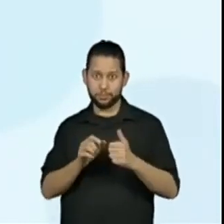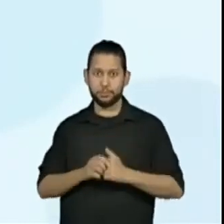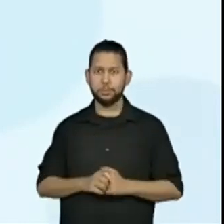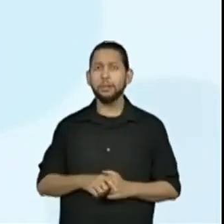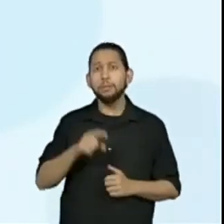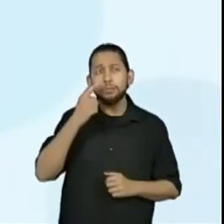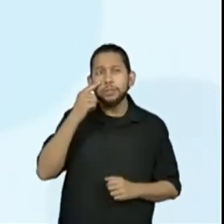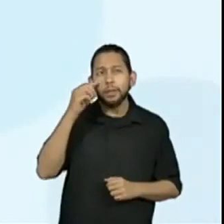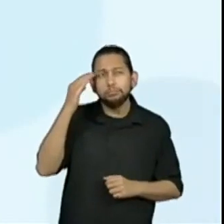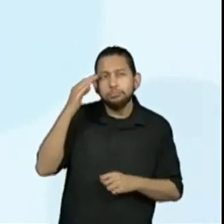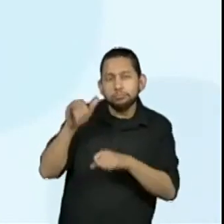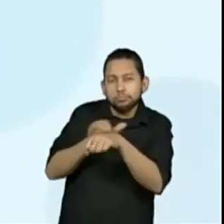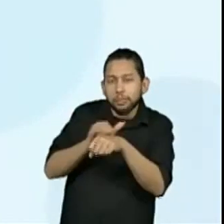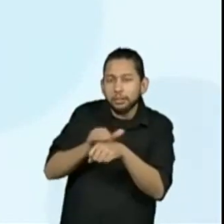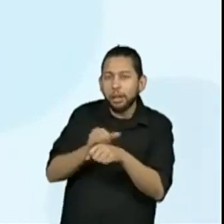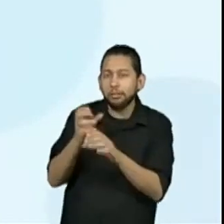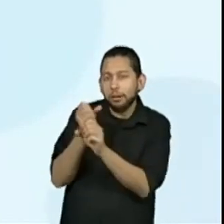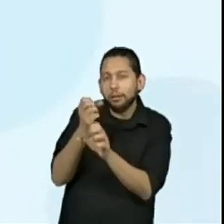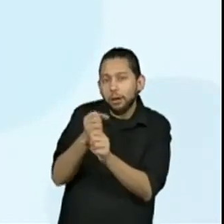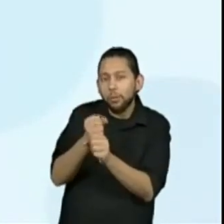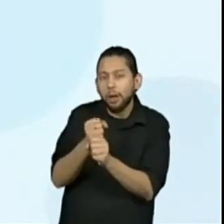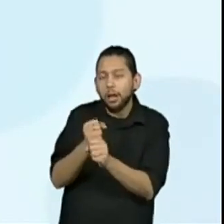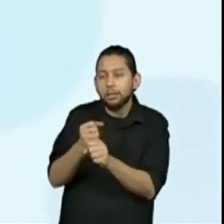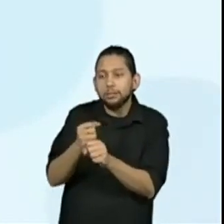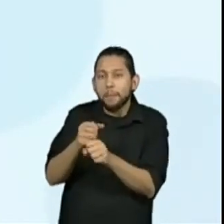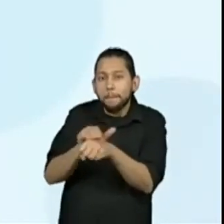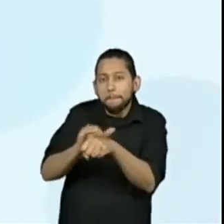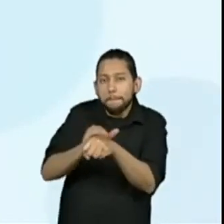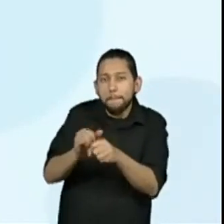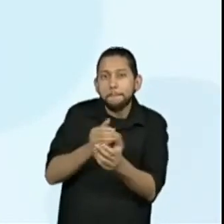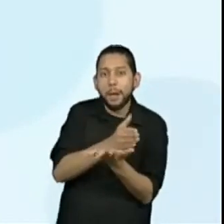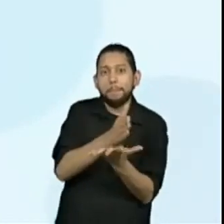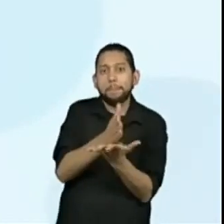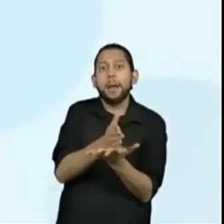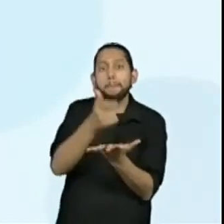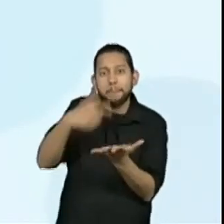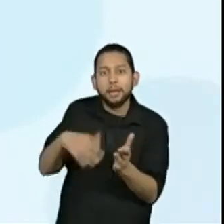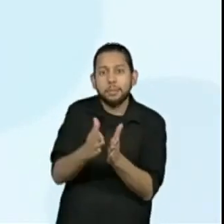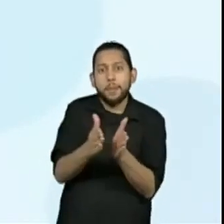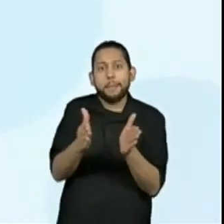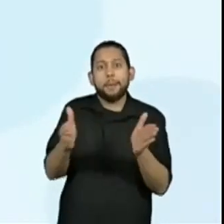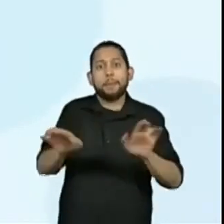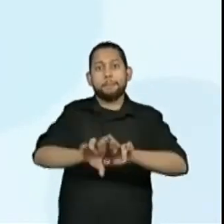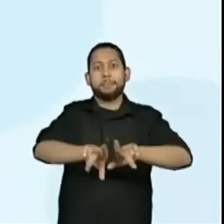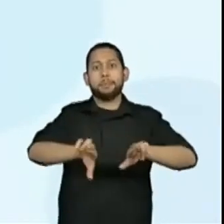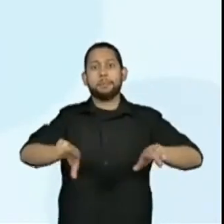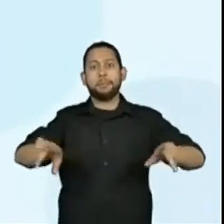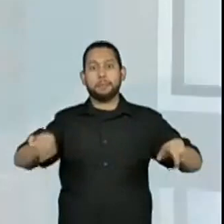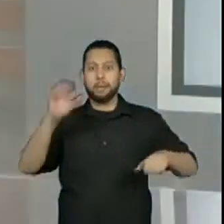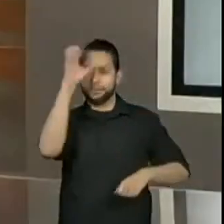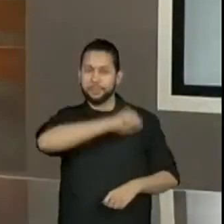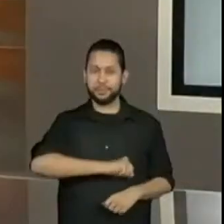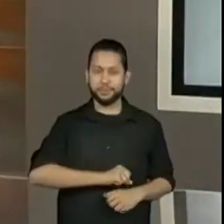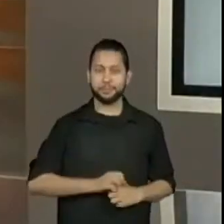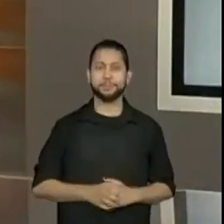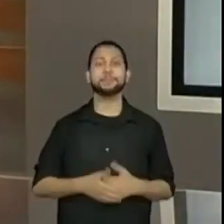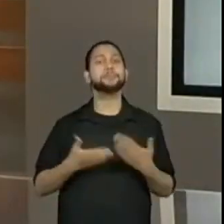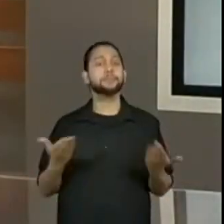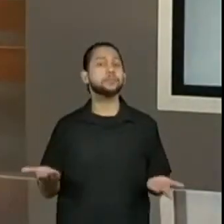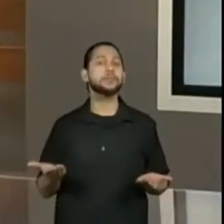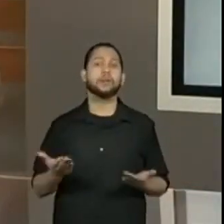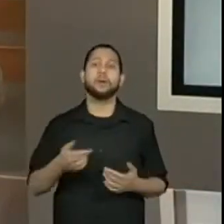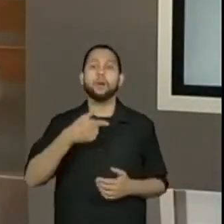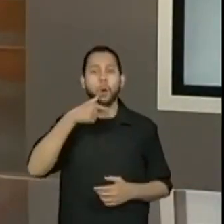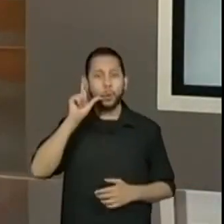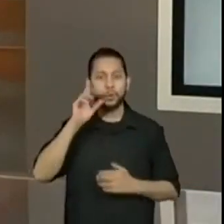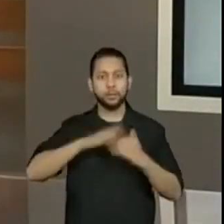para ampliar e desenvolver as estratégias de cálculo. Galerinha do quarto ano, vamos lá. É a mesma